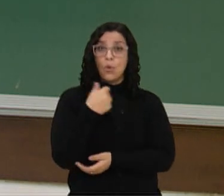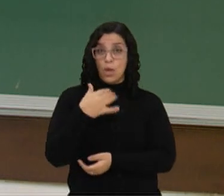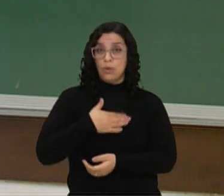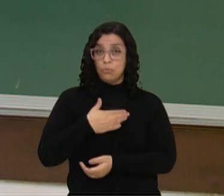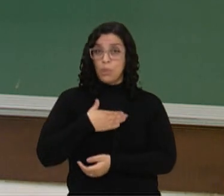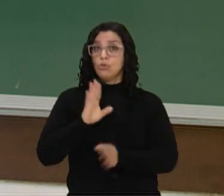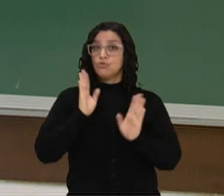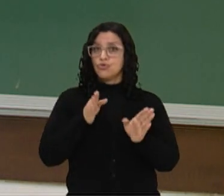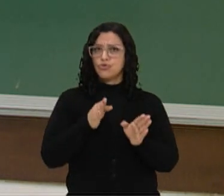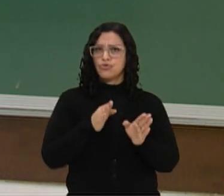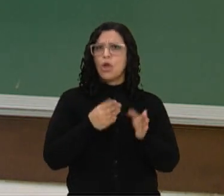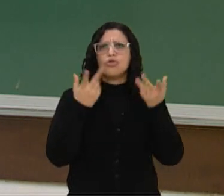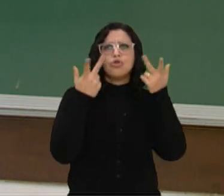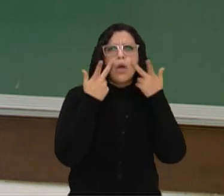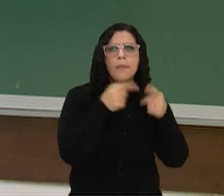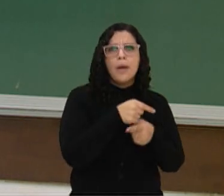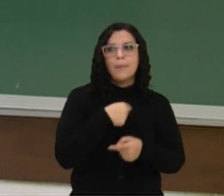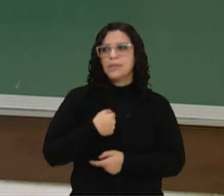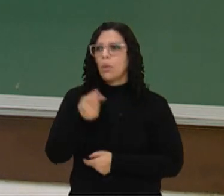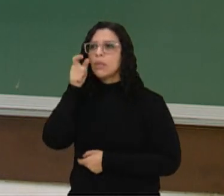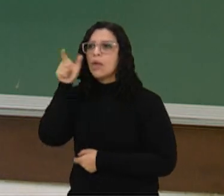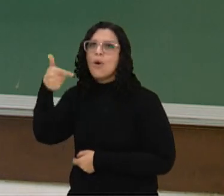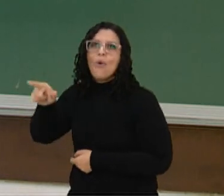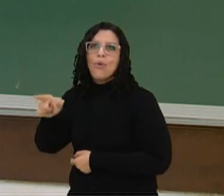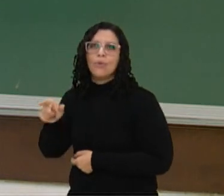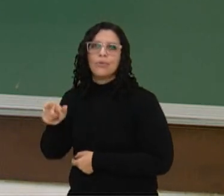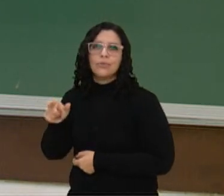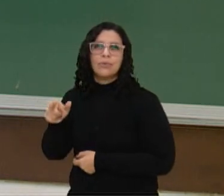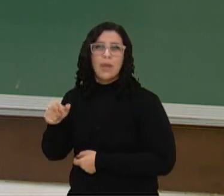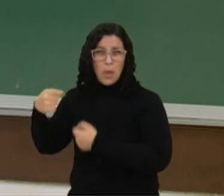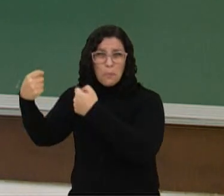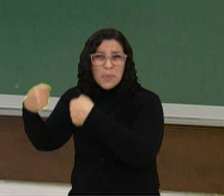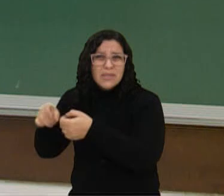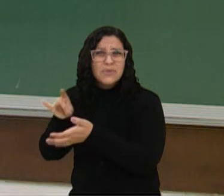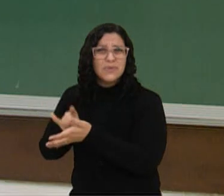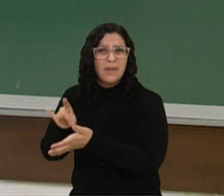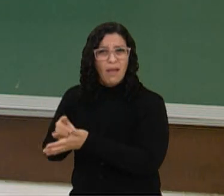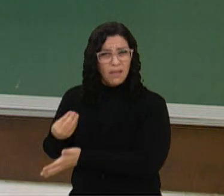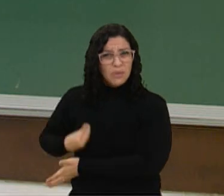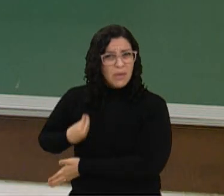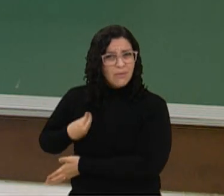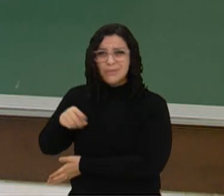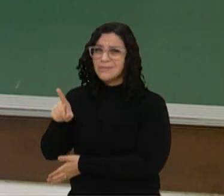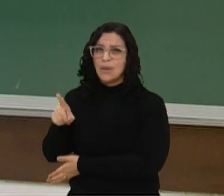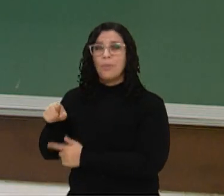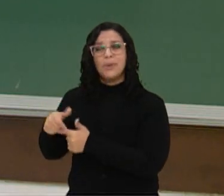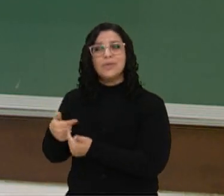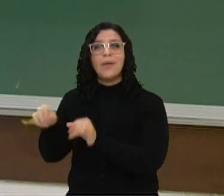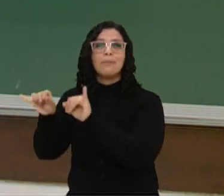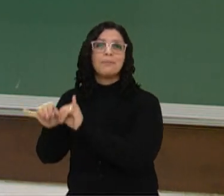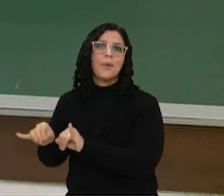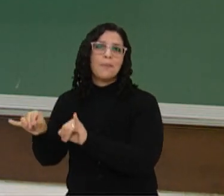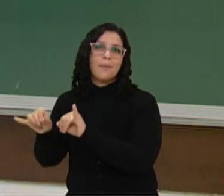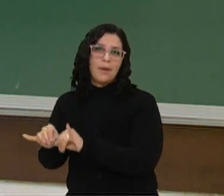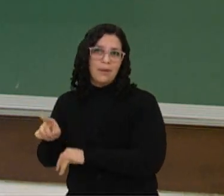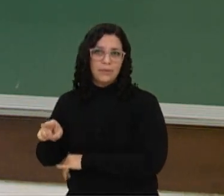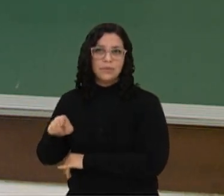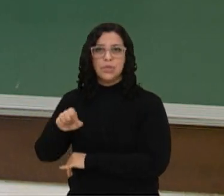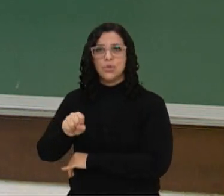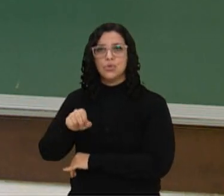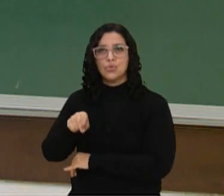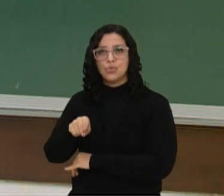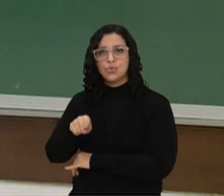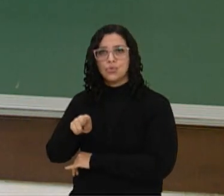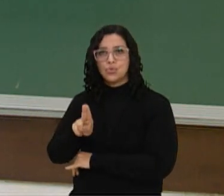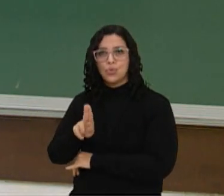funcionando. É uma forma de consumo? Sim. É essencial para manter a minha vida? Não. Então, eu considero ele como